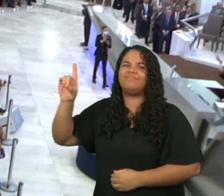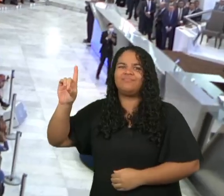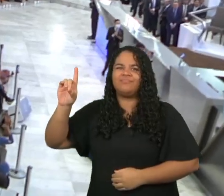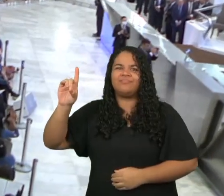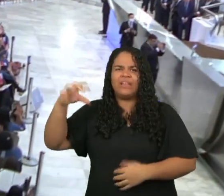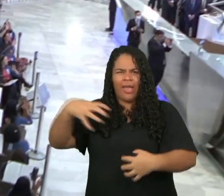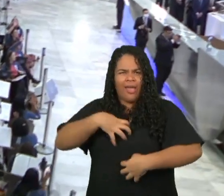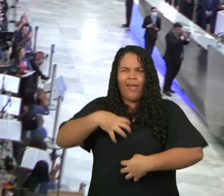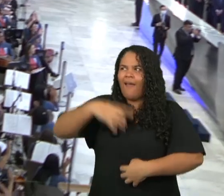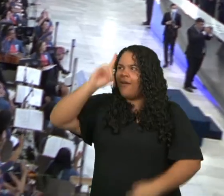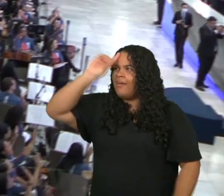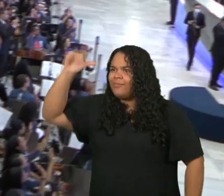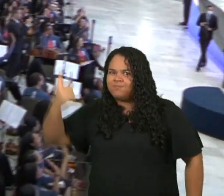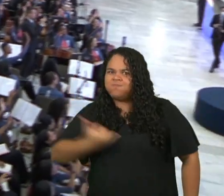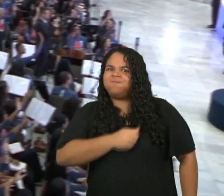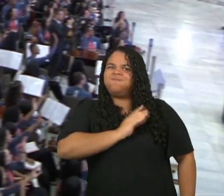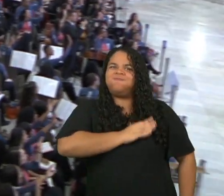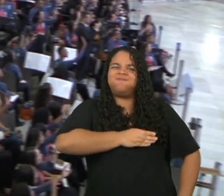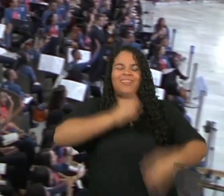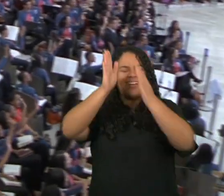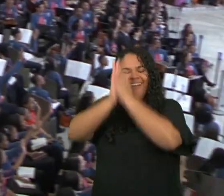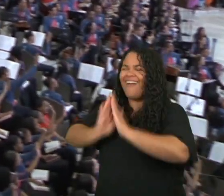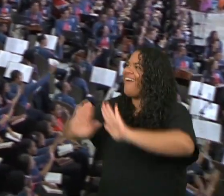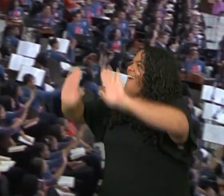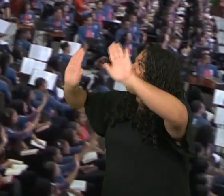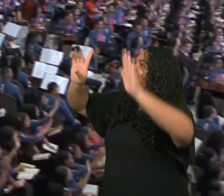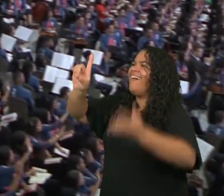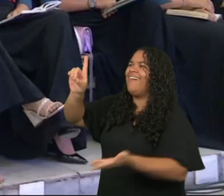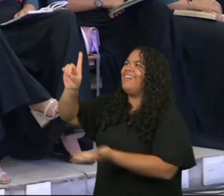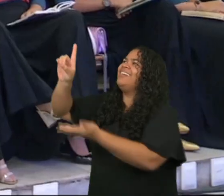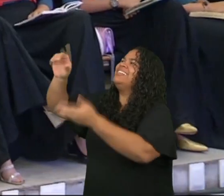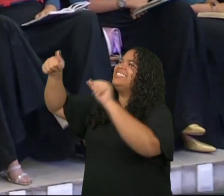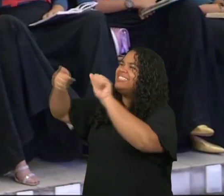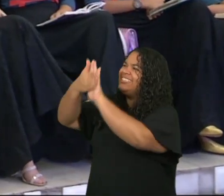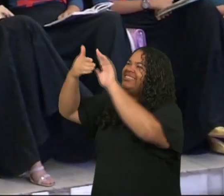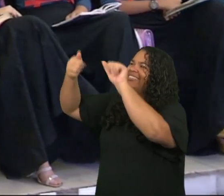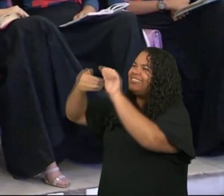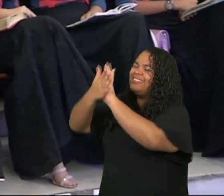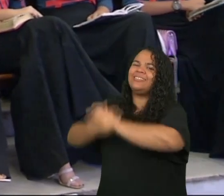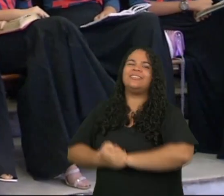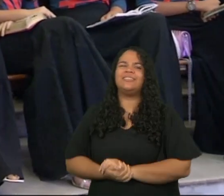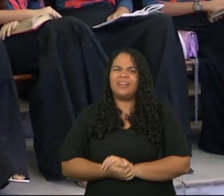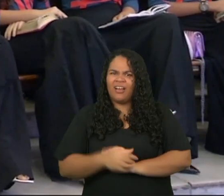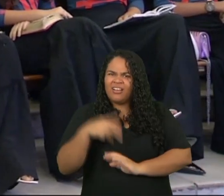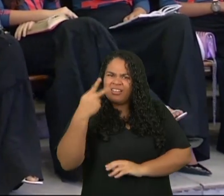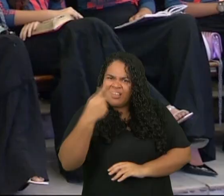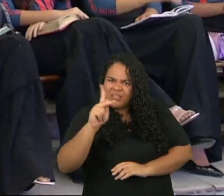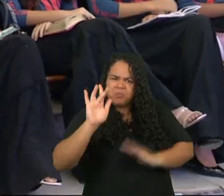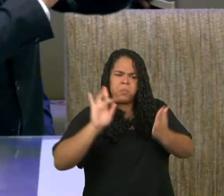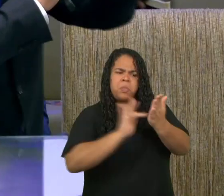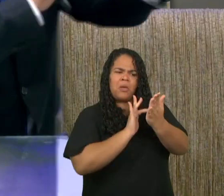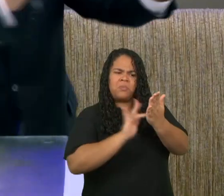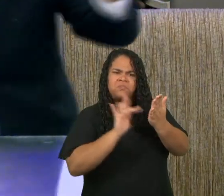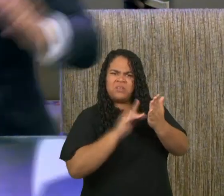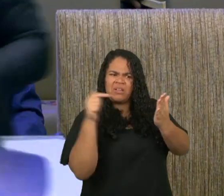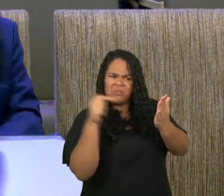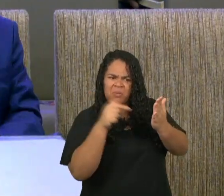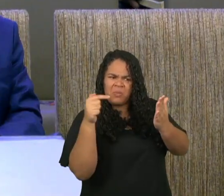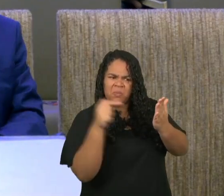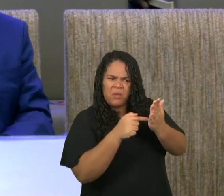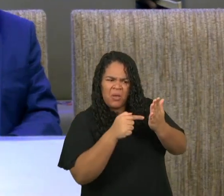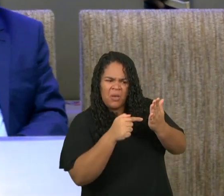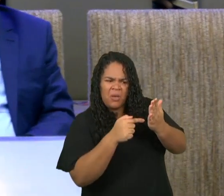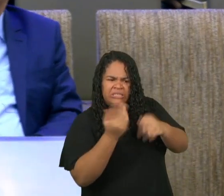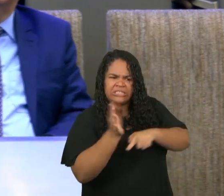contigo agora. Ah, você vai apagar essa pornografia que está dentro do teu